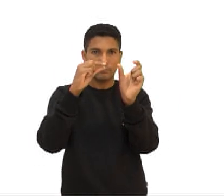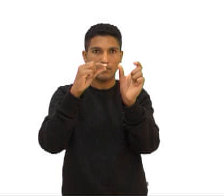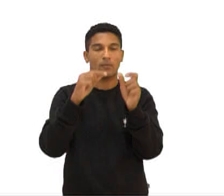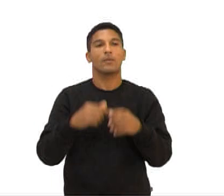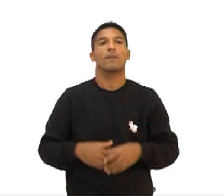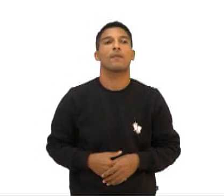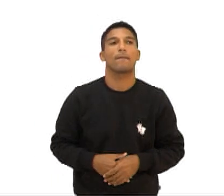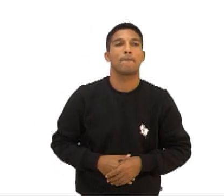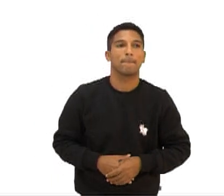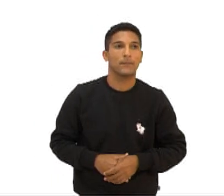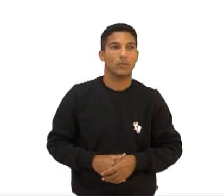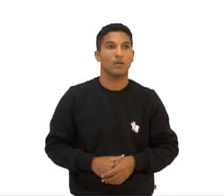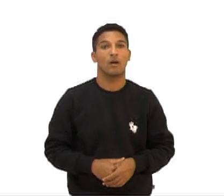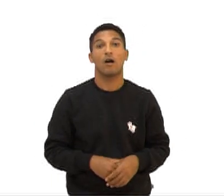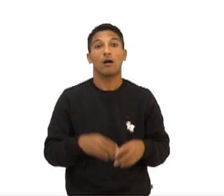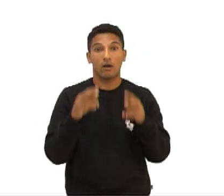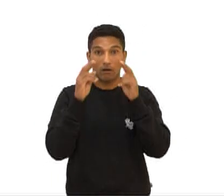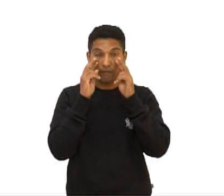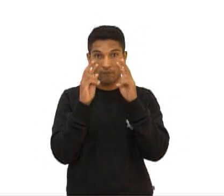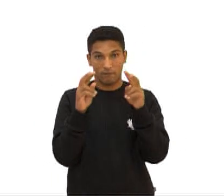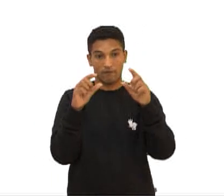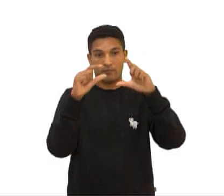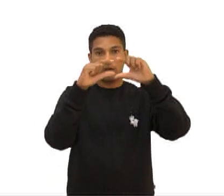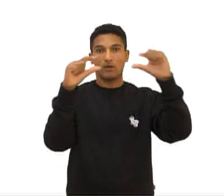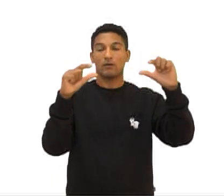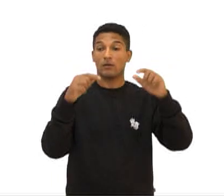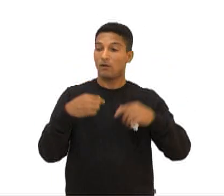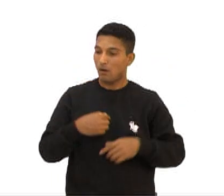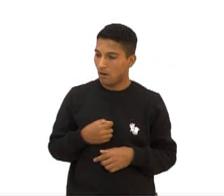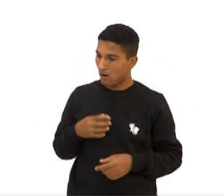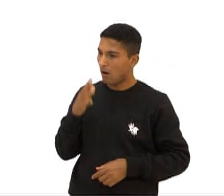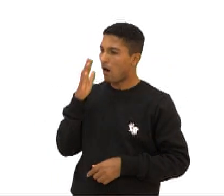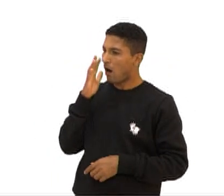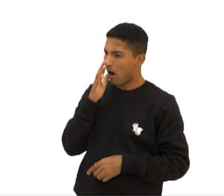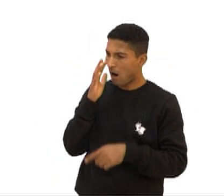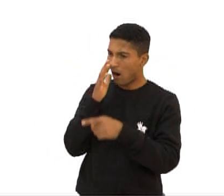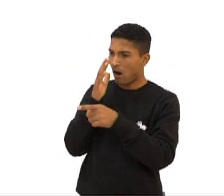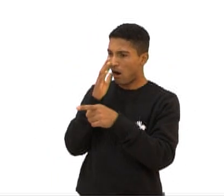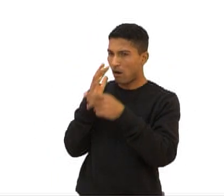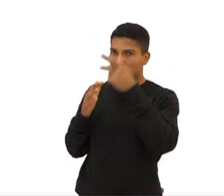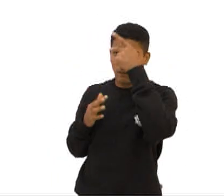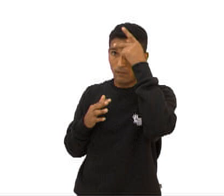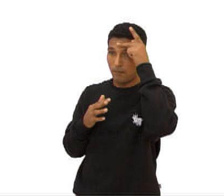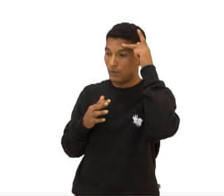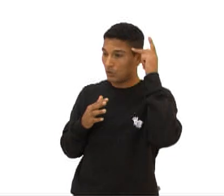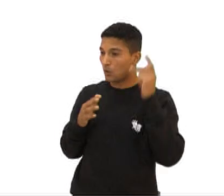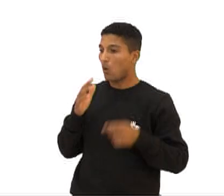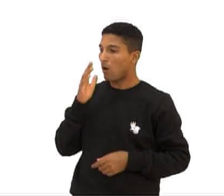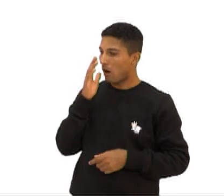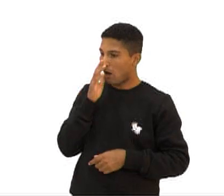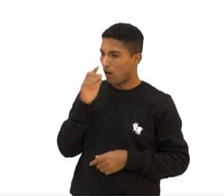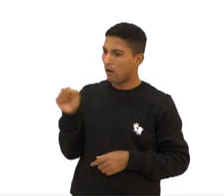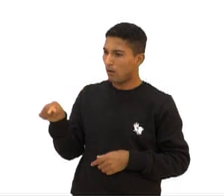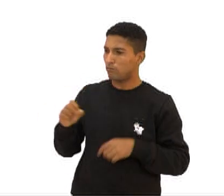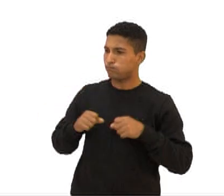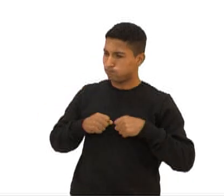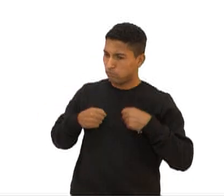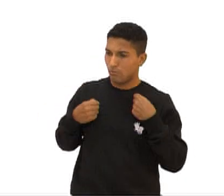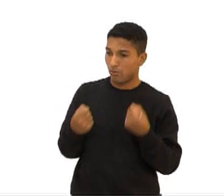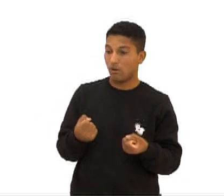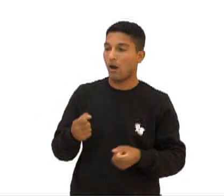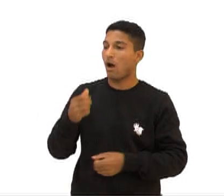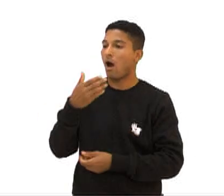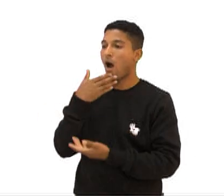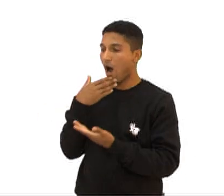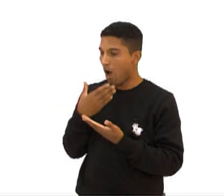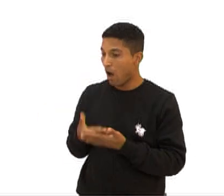Veja. Admiro pessoas que se esforçam. Admiro pessoas esforçadas. Olha, gente,